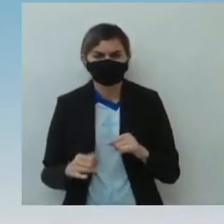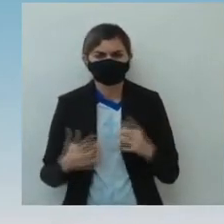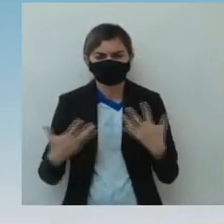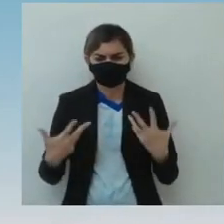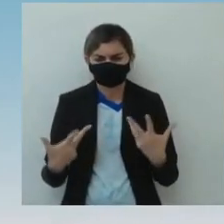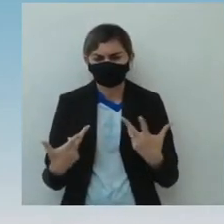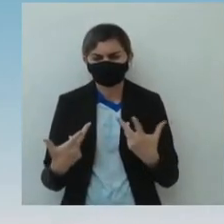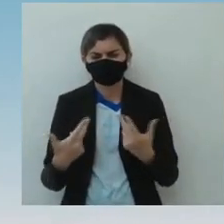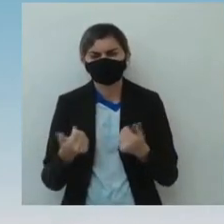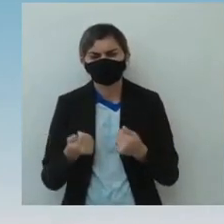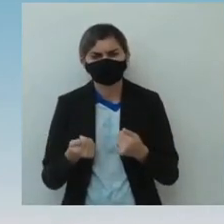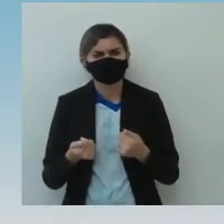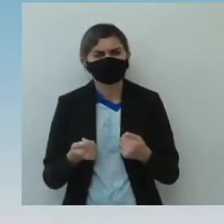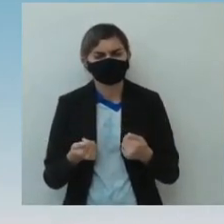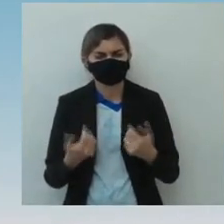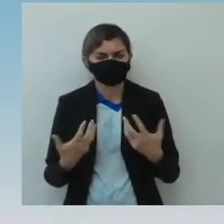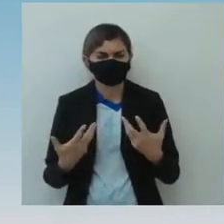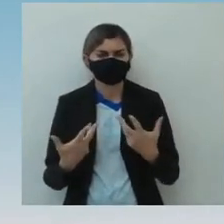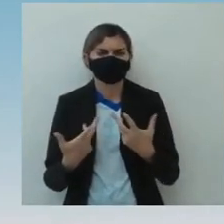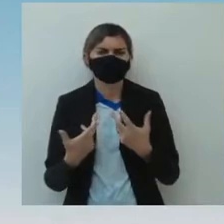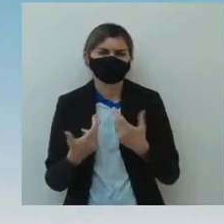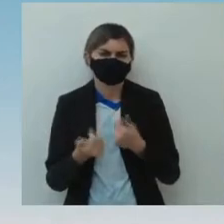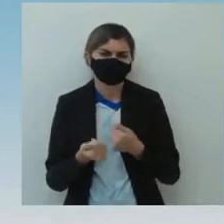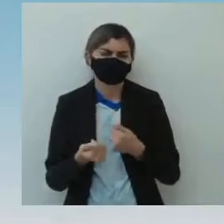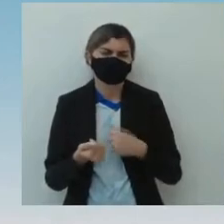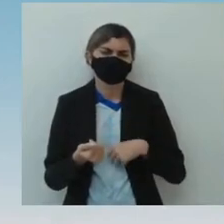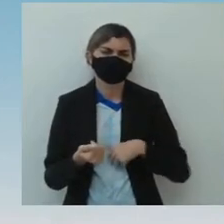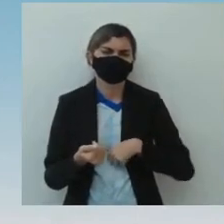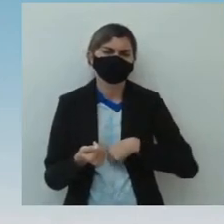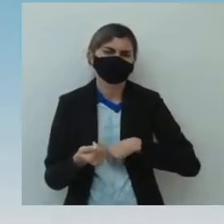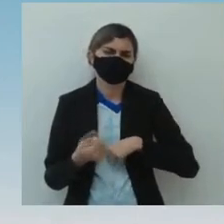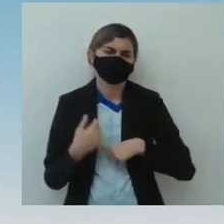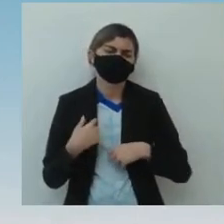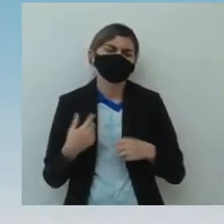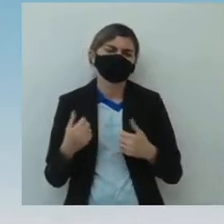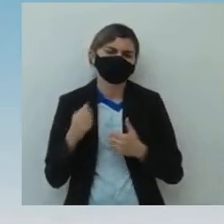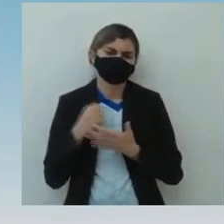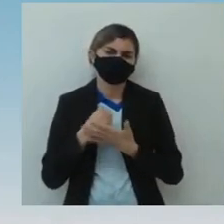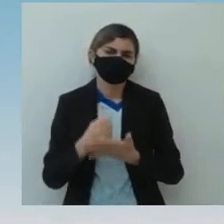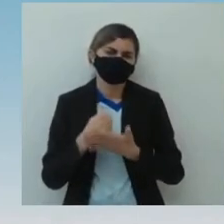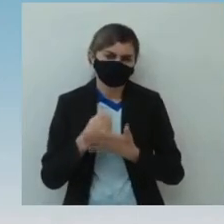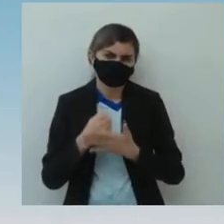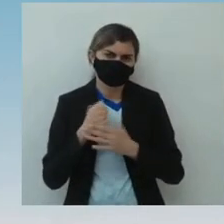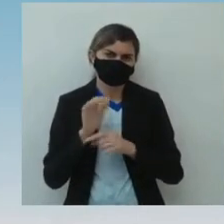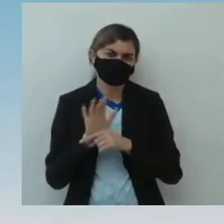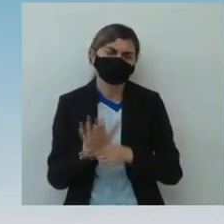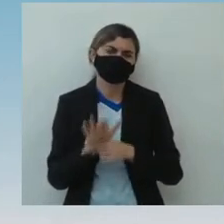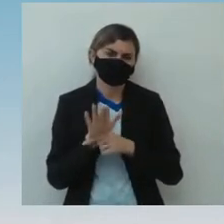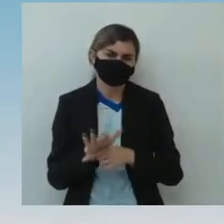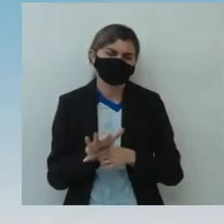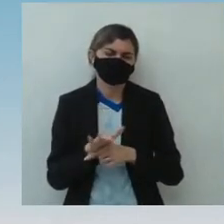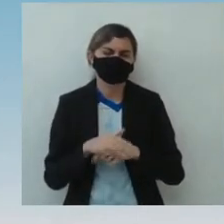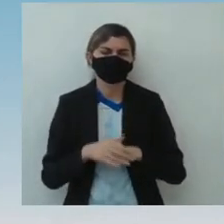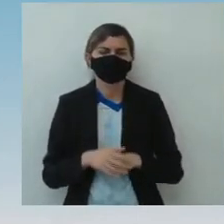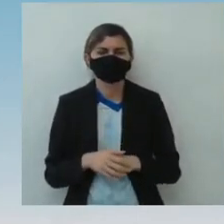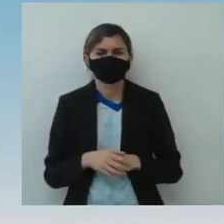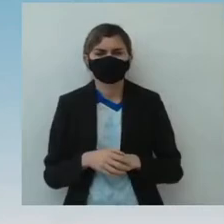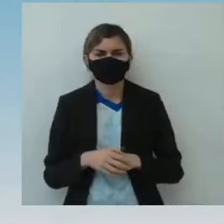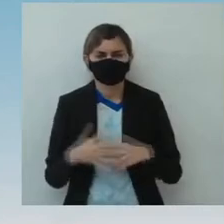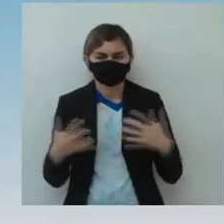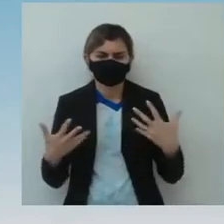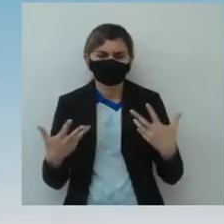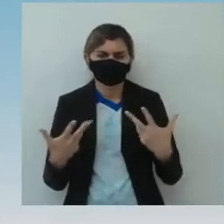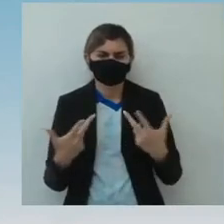persuasiva uma pessoa ele Speed mente O Gogo Não suporto pão de Óleo óleo for